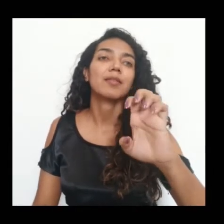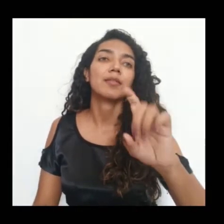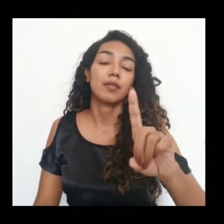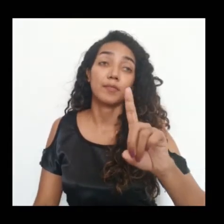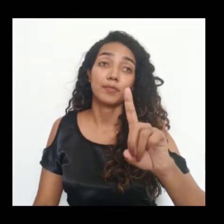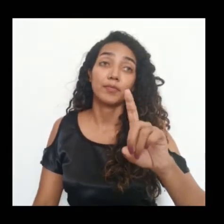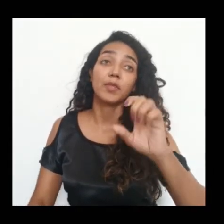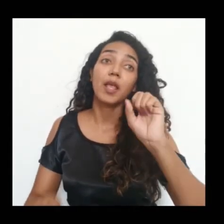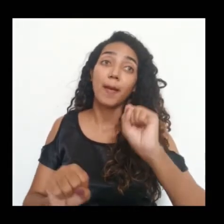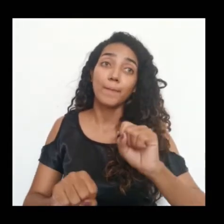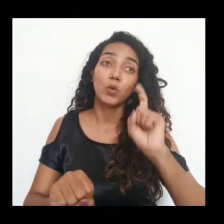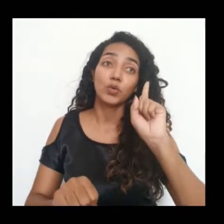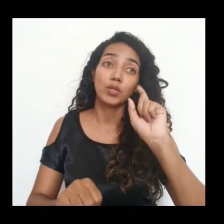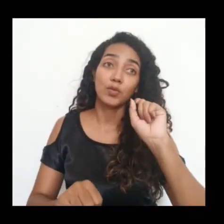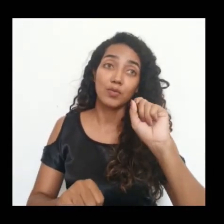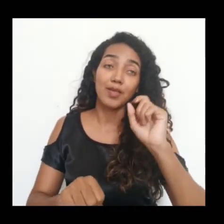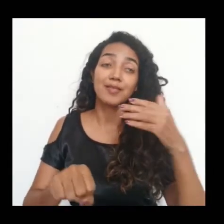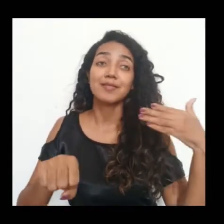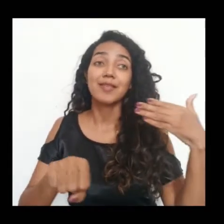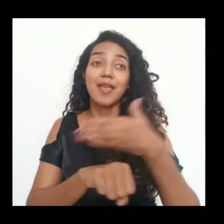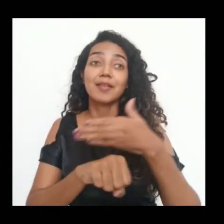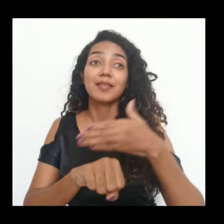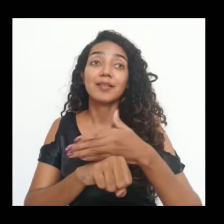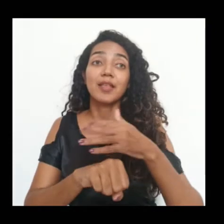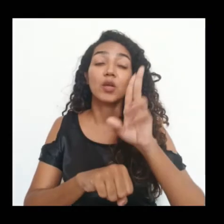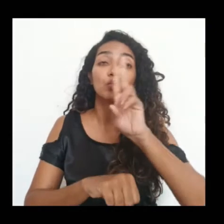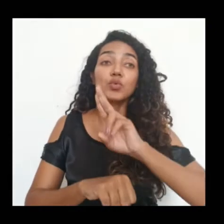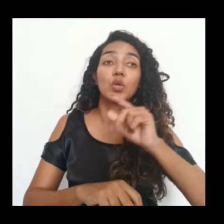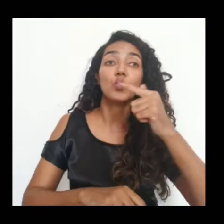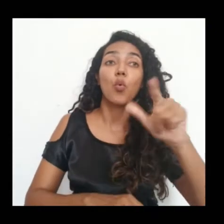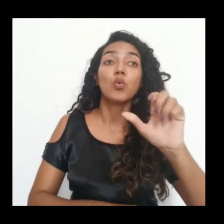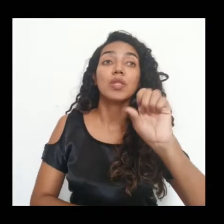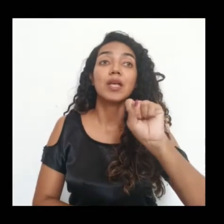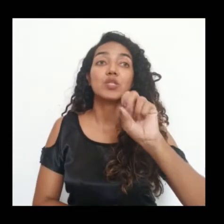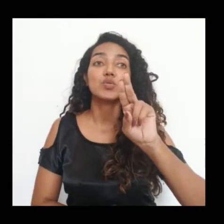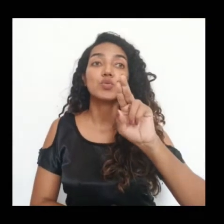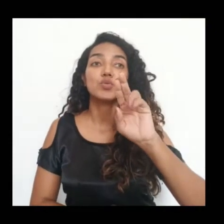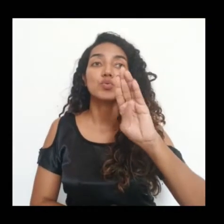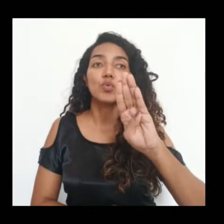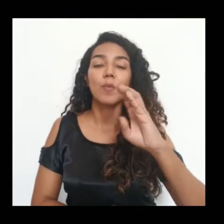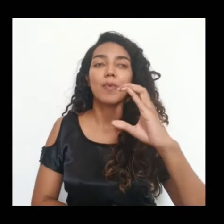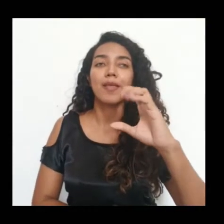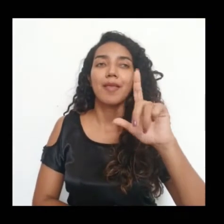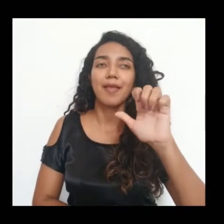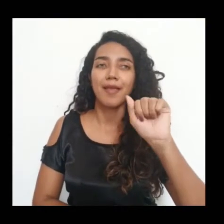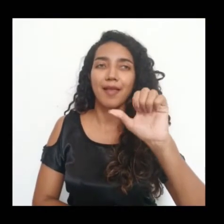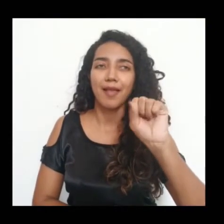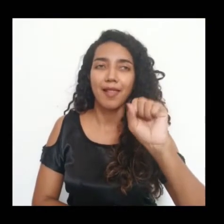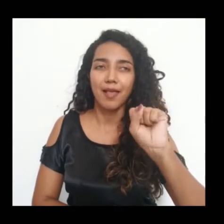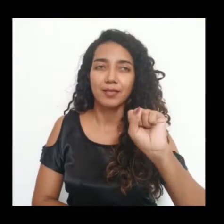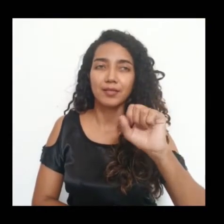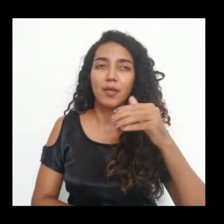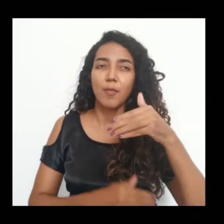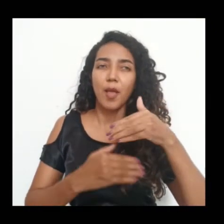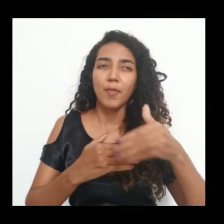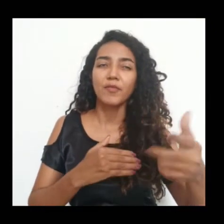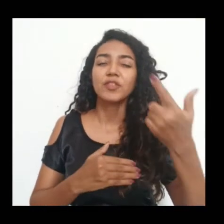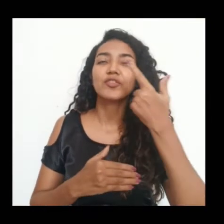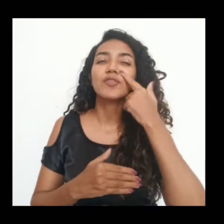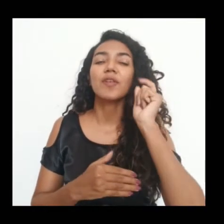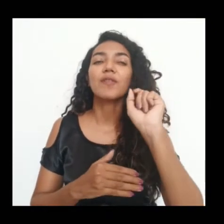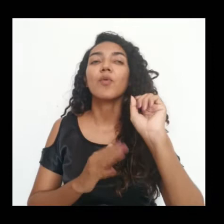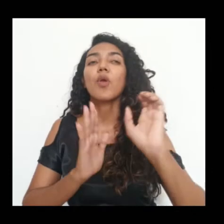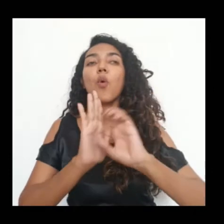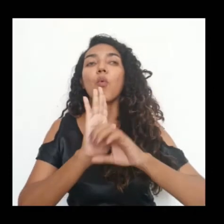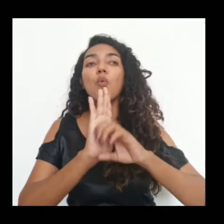acessados de uma subclasse. A gente vai ver ainda, no decorrer deste curso, o conceito de herança, e isso